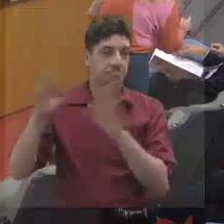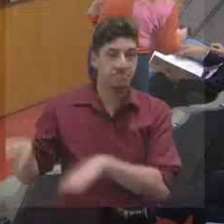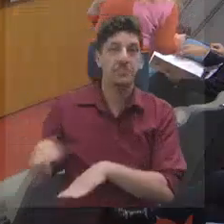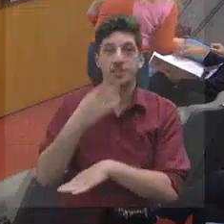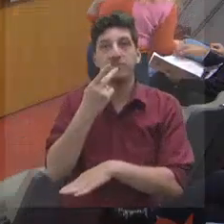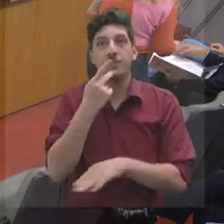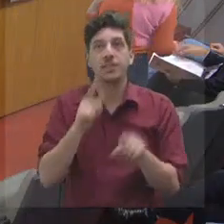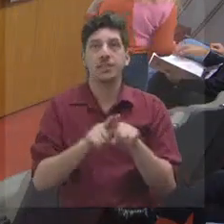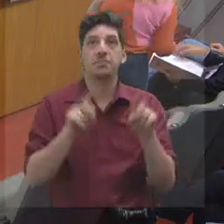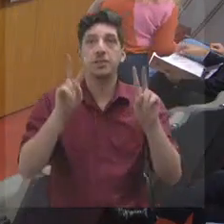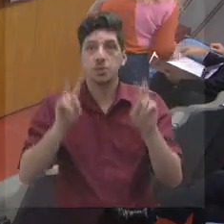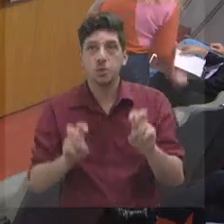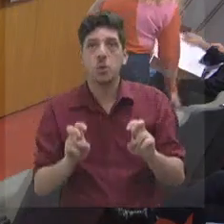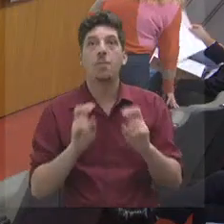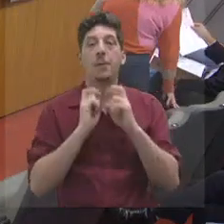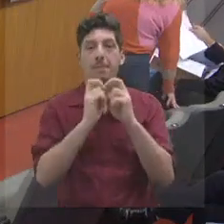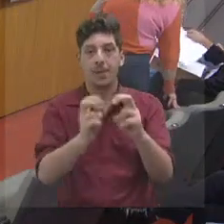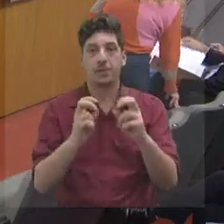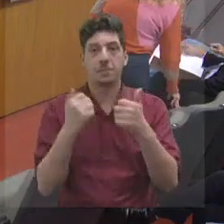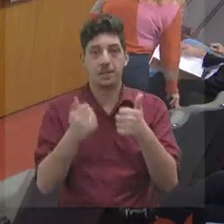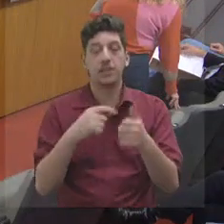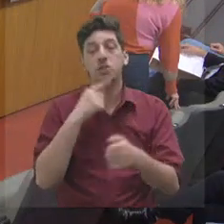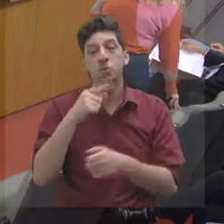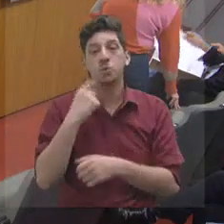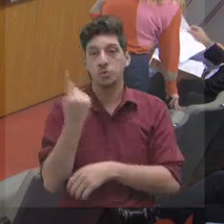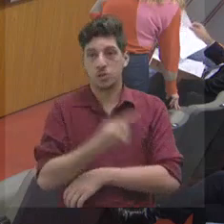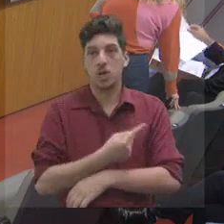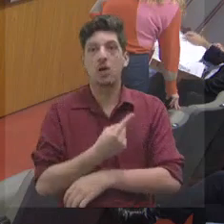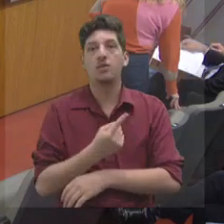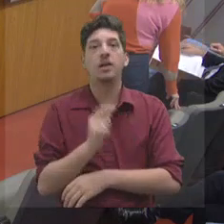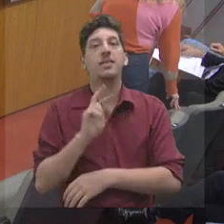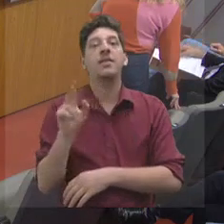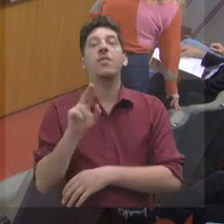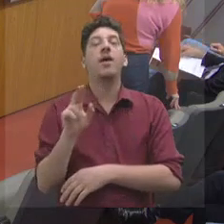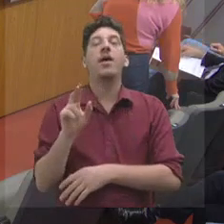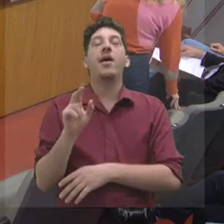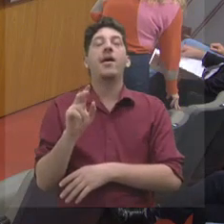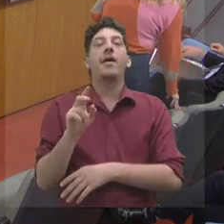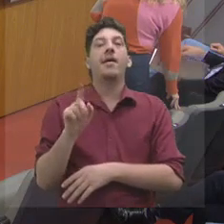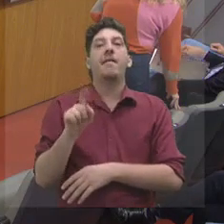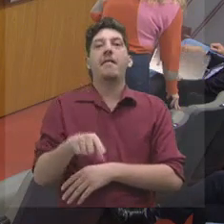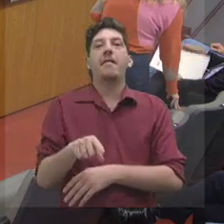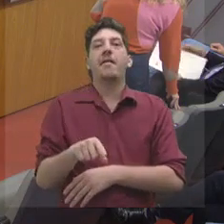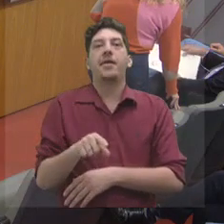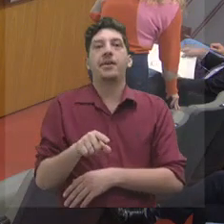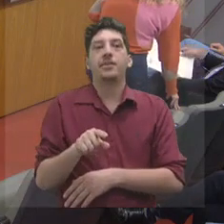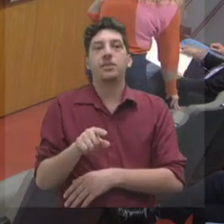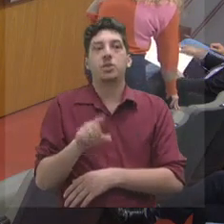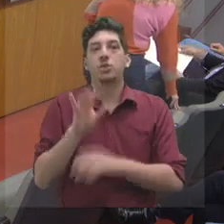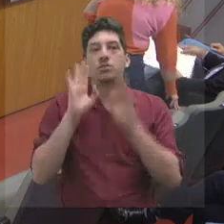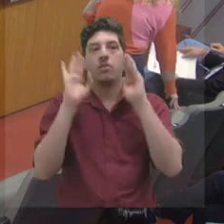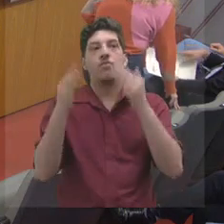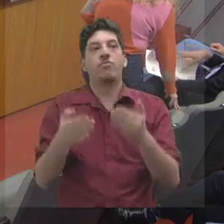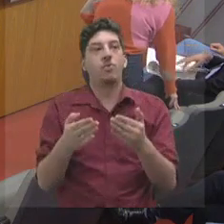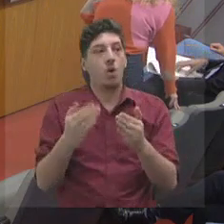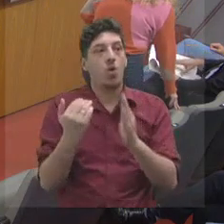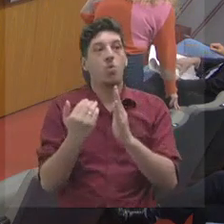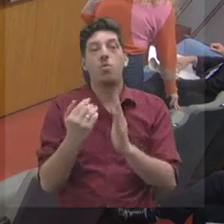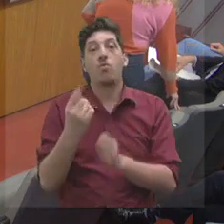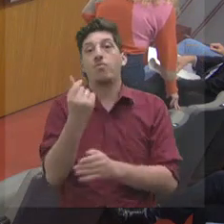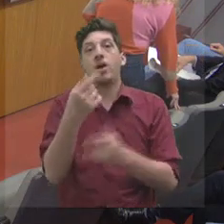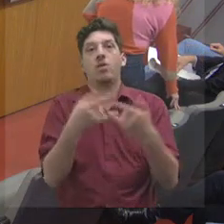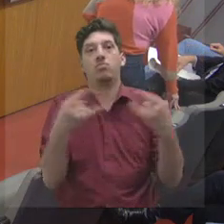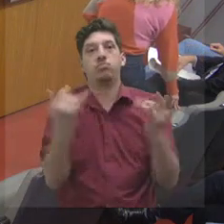do metrô né a nossa dúvida não foi exatamente sobre só sobre o aumento da passagem foi